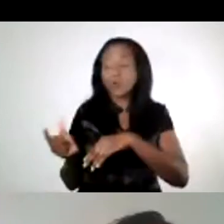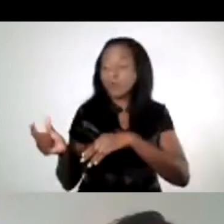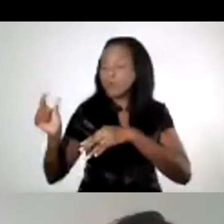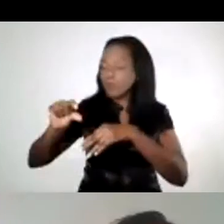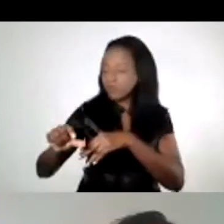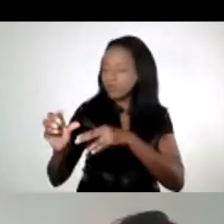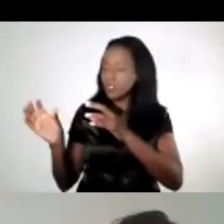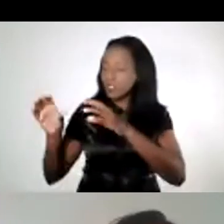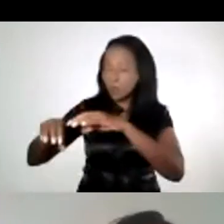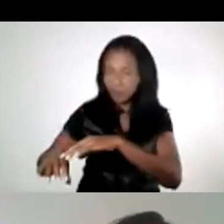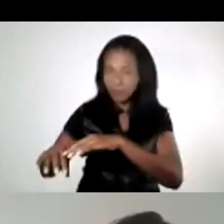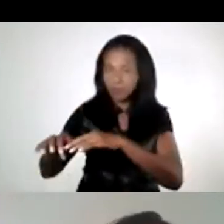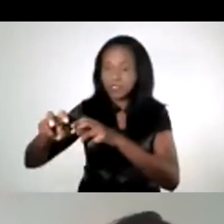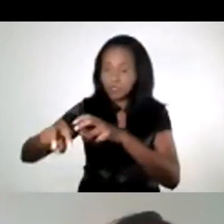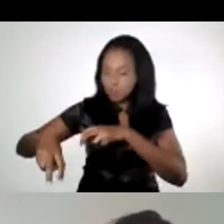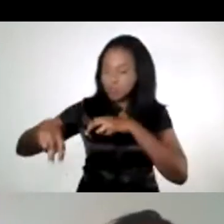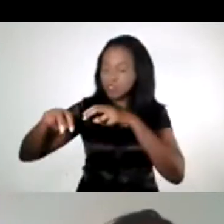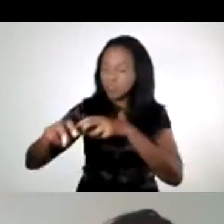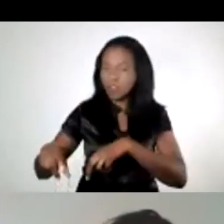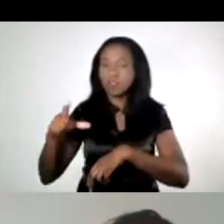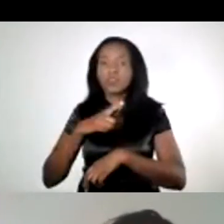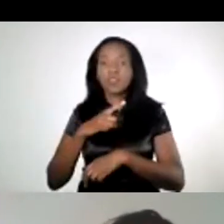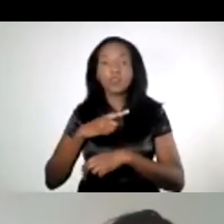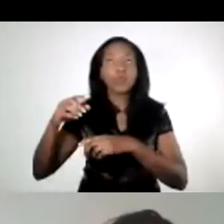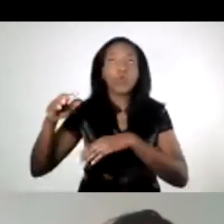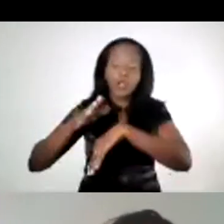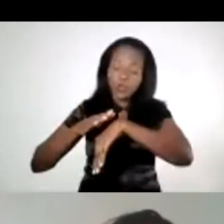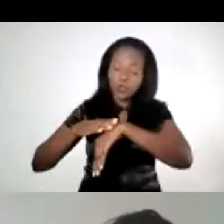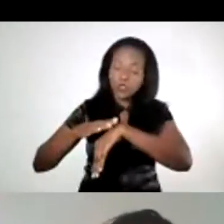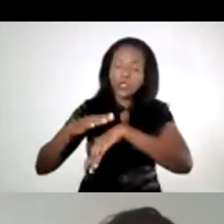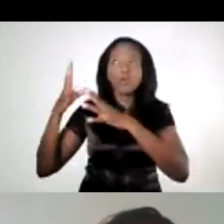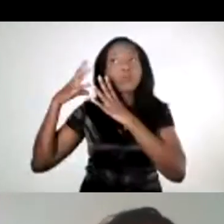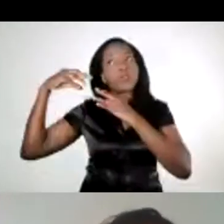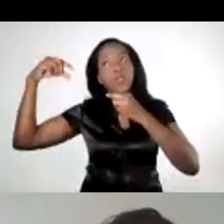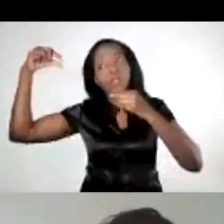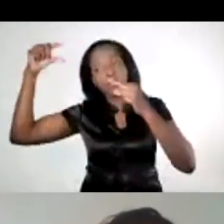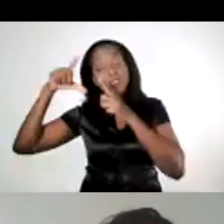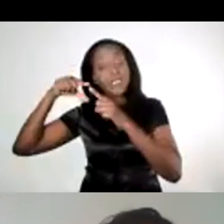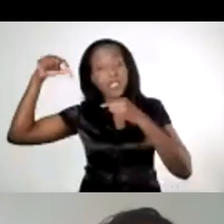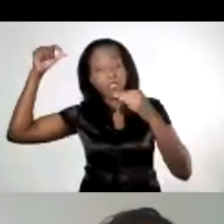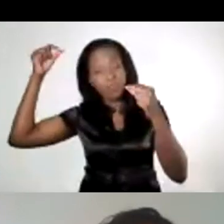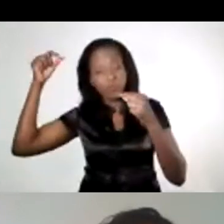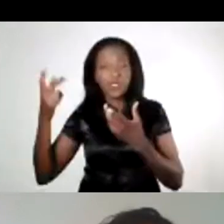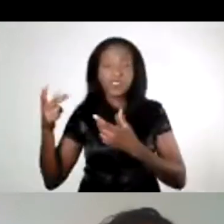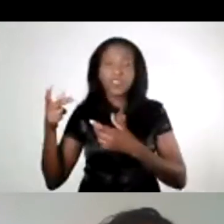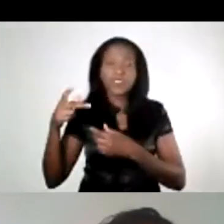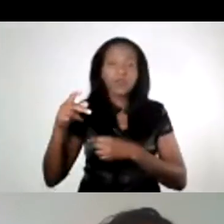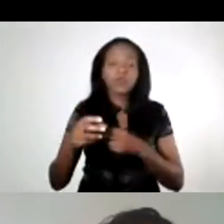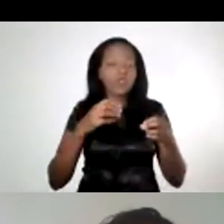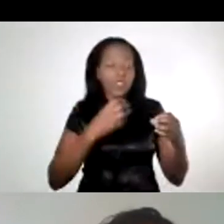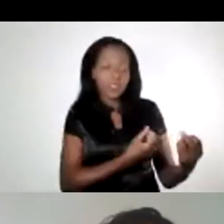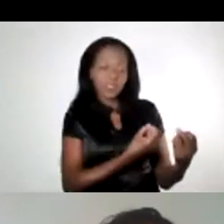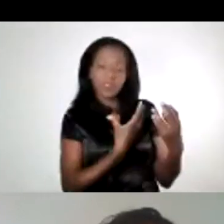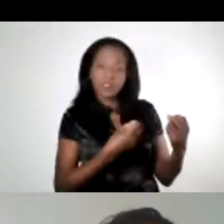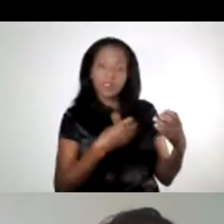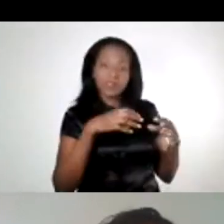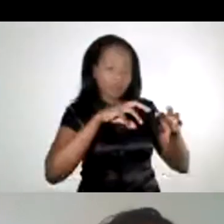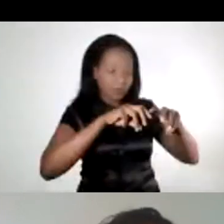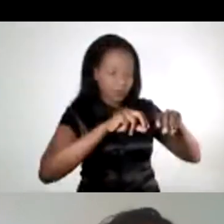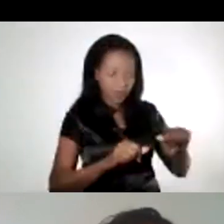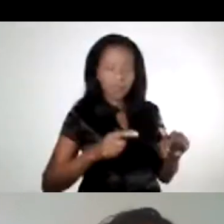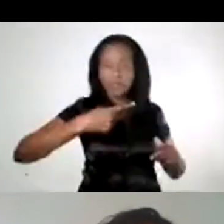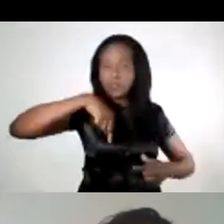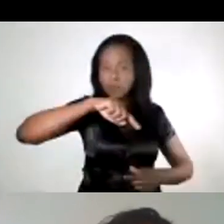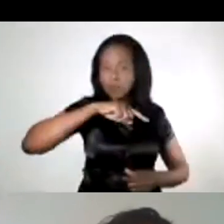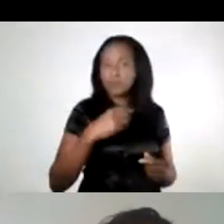do plantio, tem o tempo da lua. Então, essa pedagogia da terra ensina para a gente também a poder